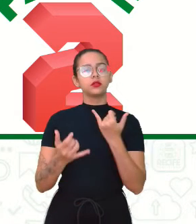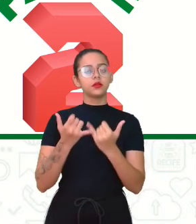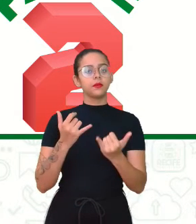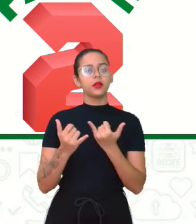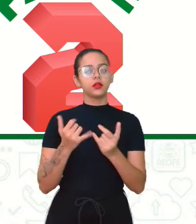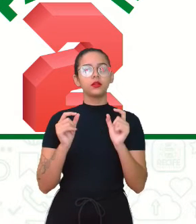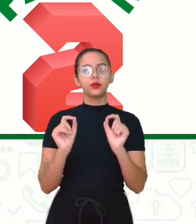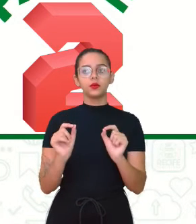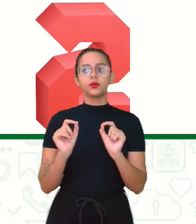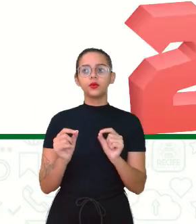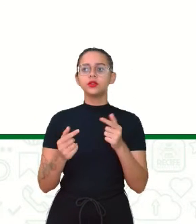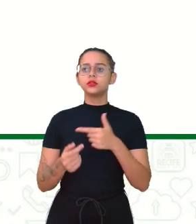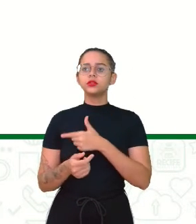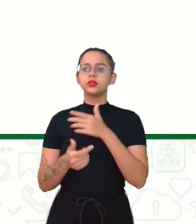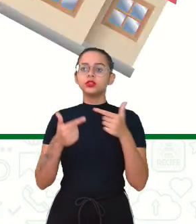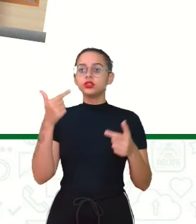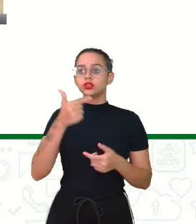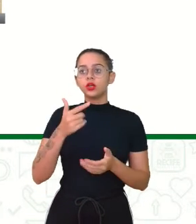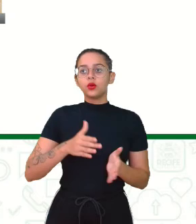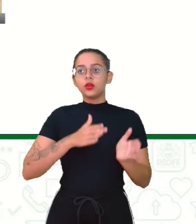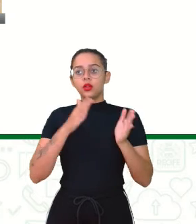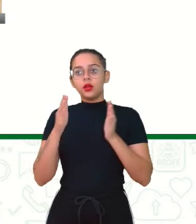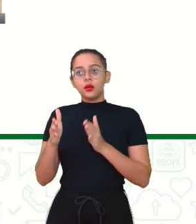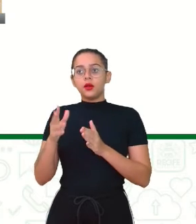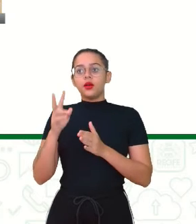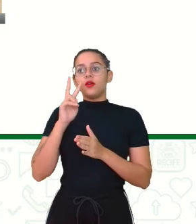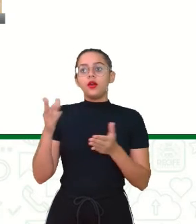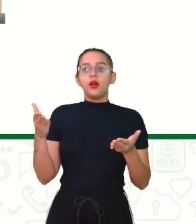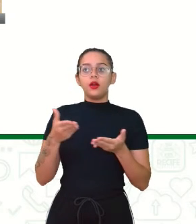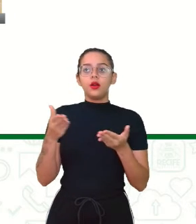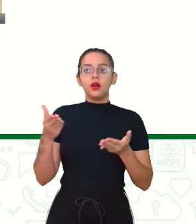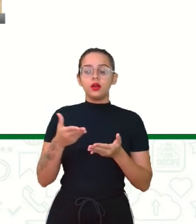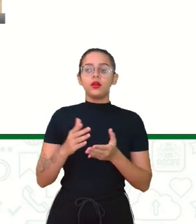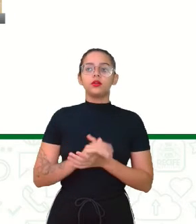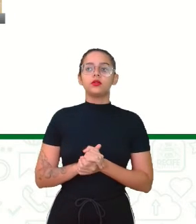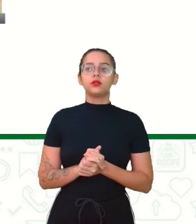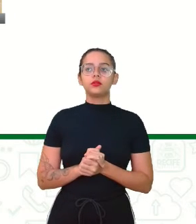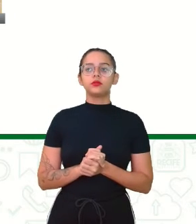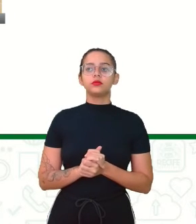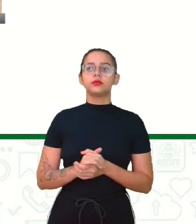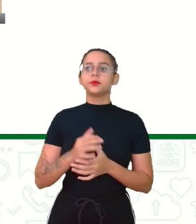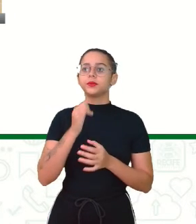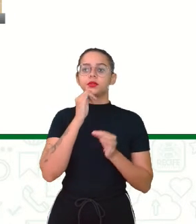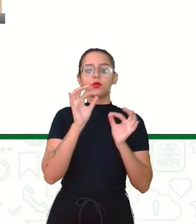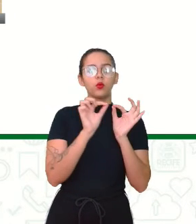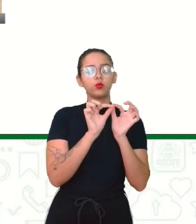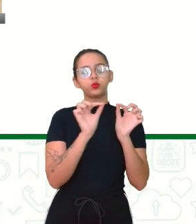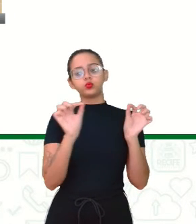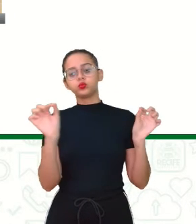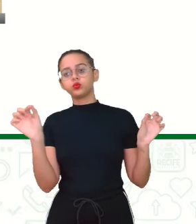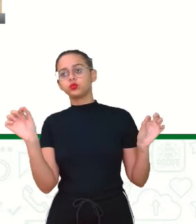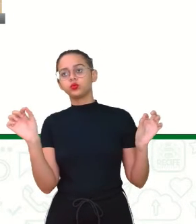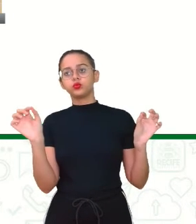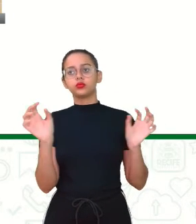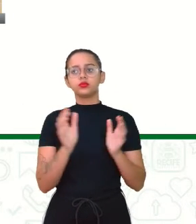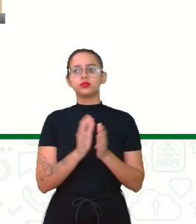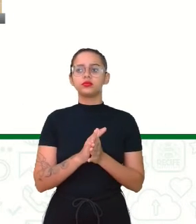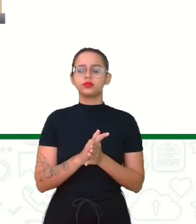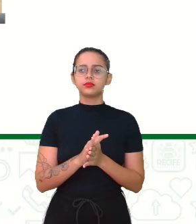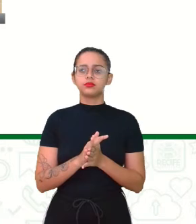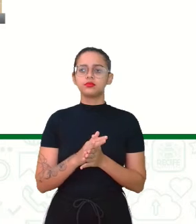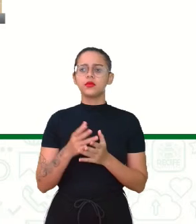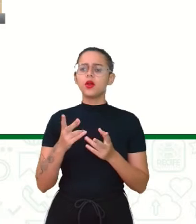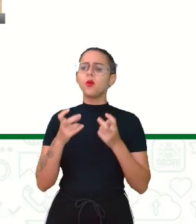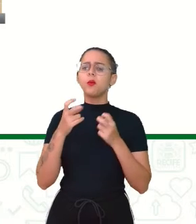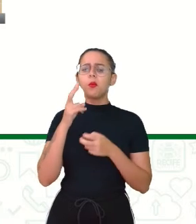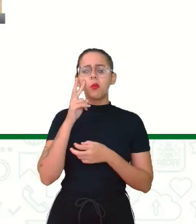semelhantes é essa segunda parte que a gente vai ver aí, que é a questão da angulação, tá certo? Eu